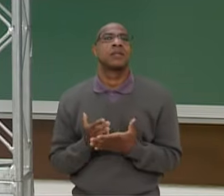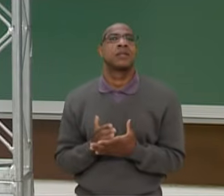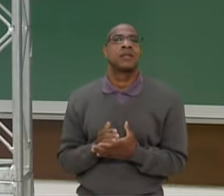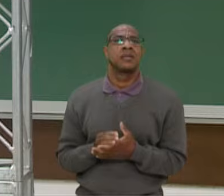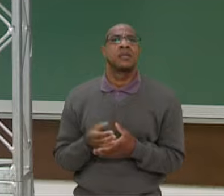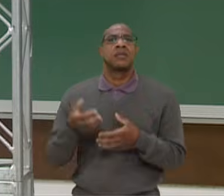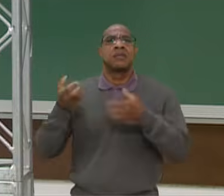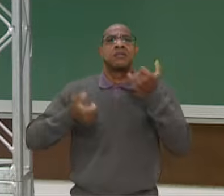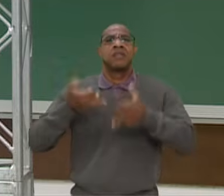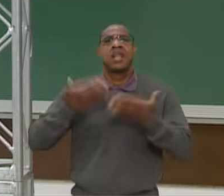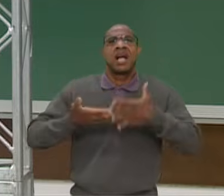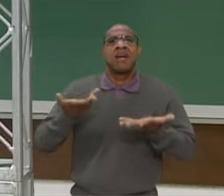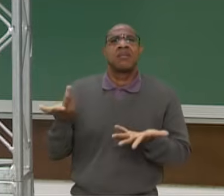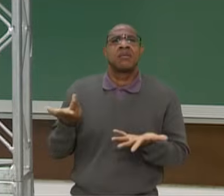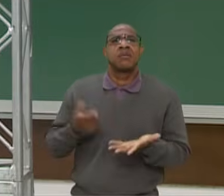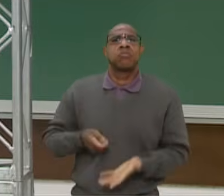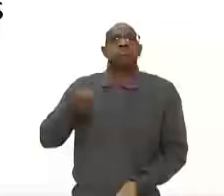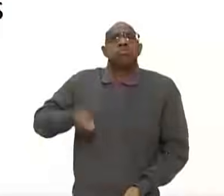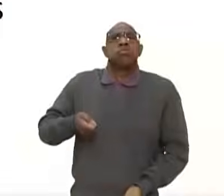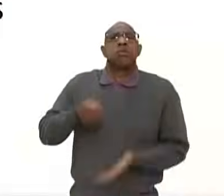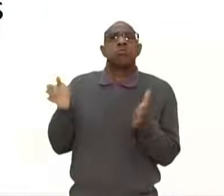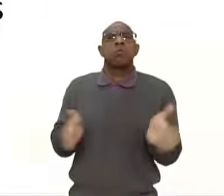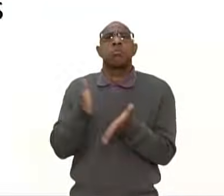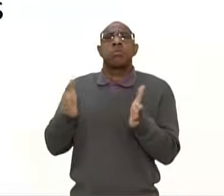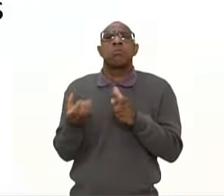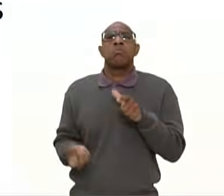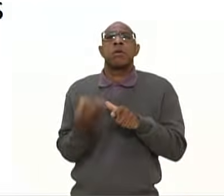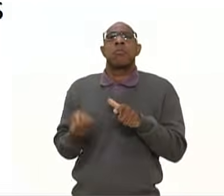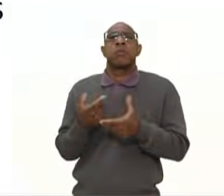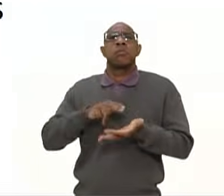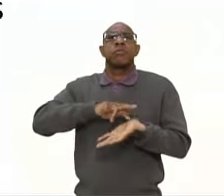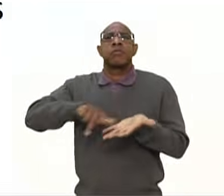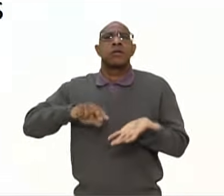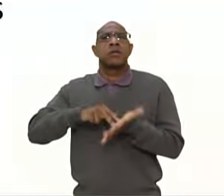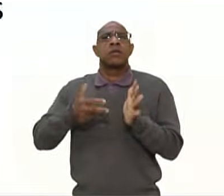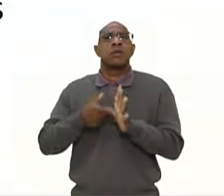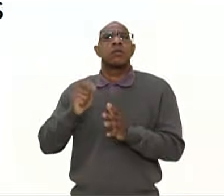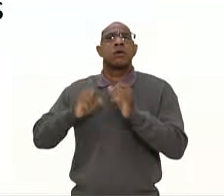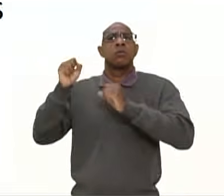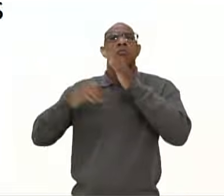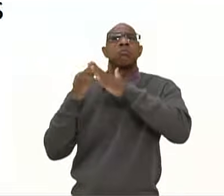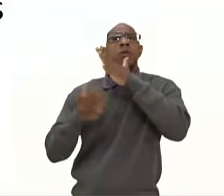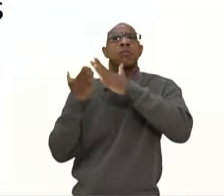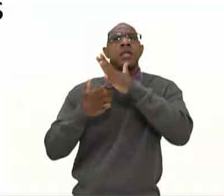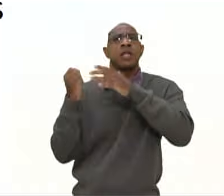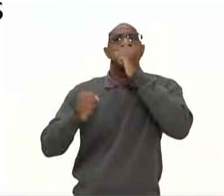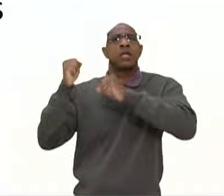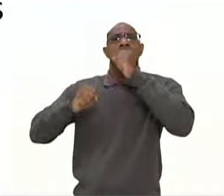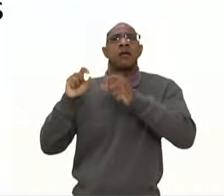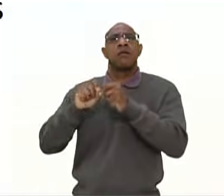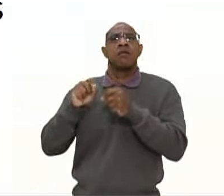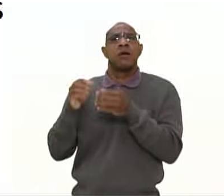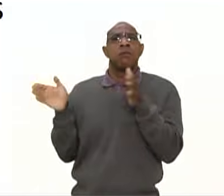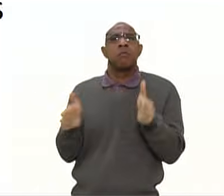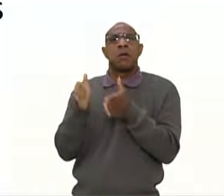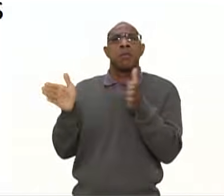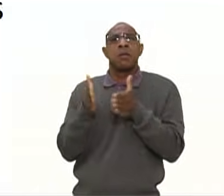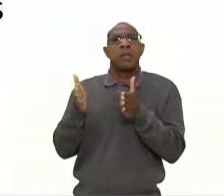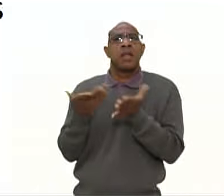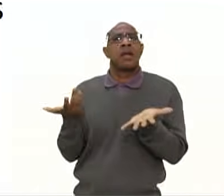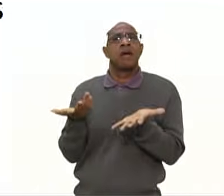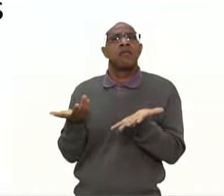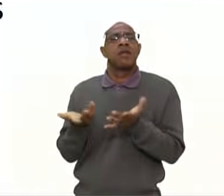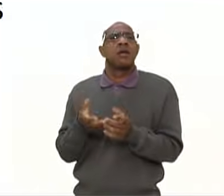Falava-se antes de autonomia da produção significar que uma empresa, ao produzir, buscava manipular